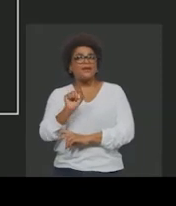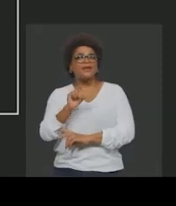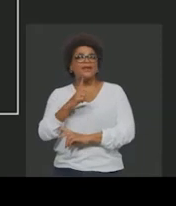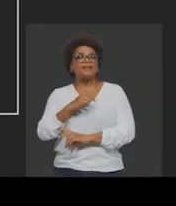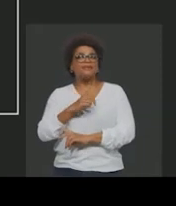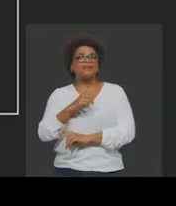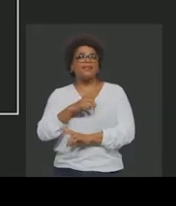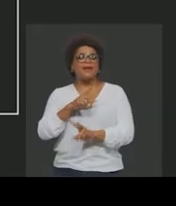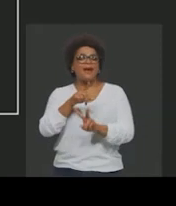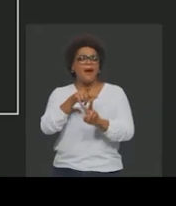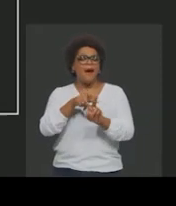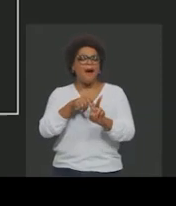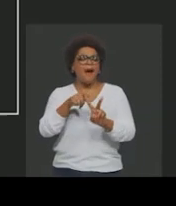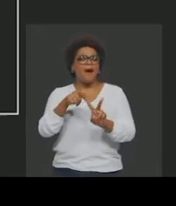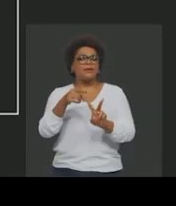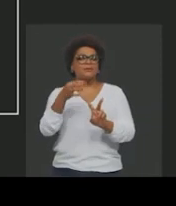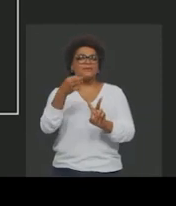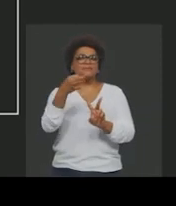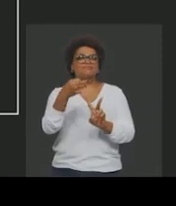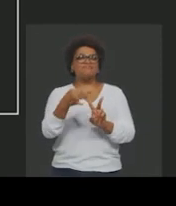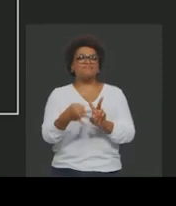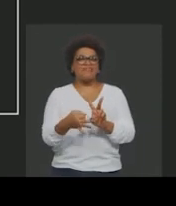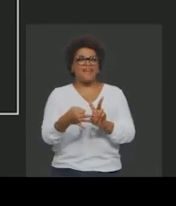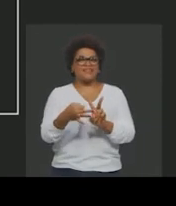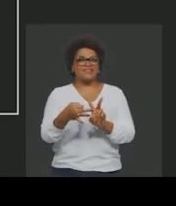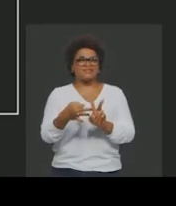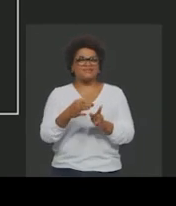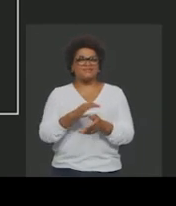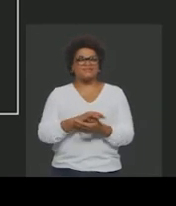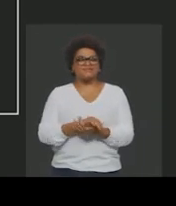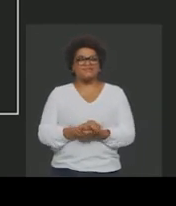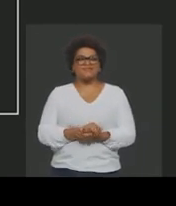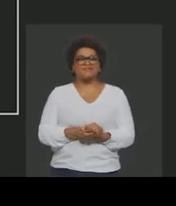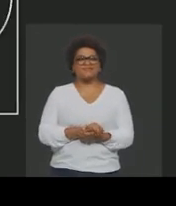para facilitar nossa vida, ok?